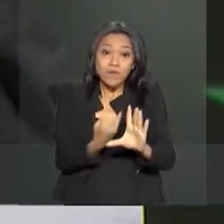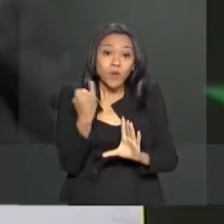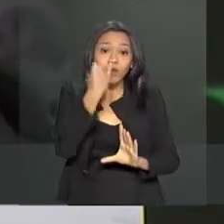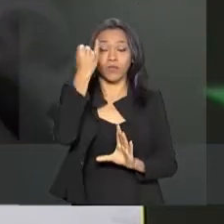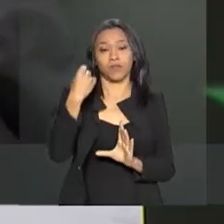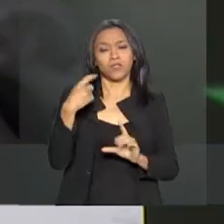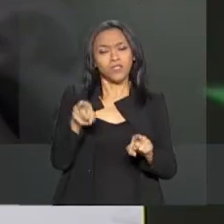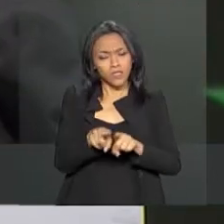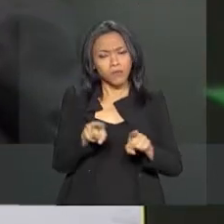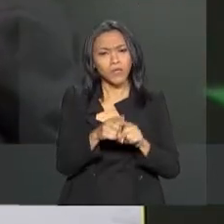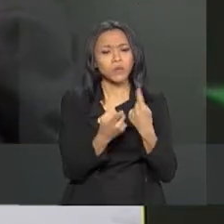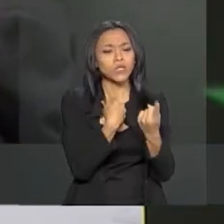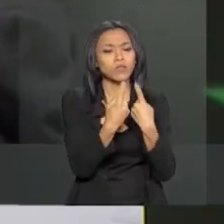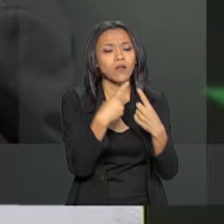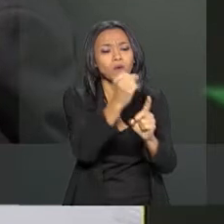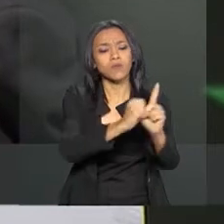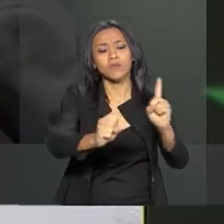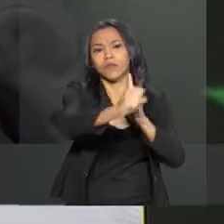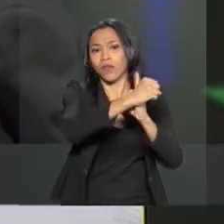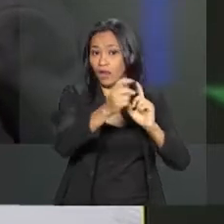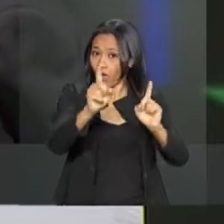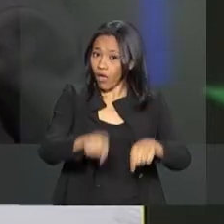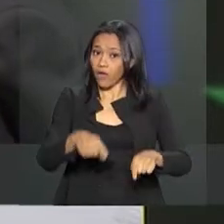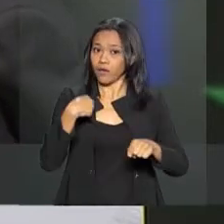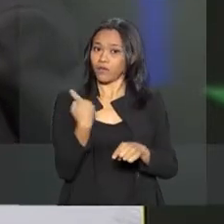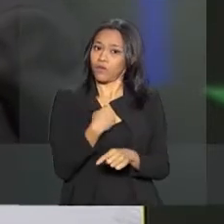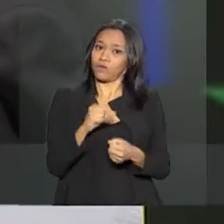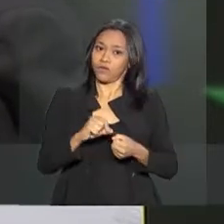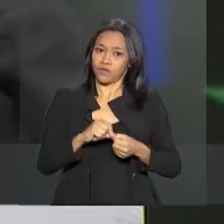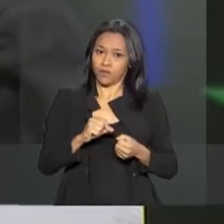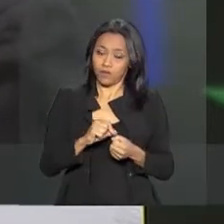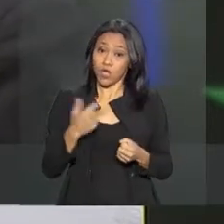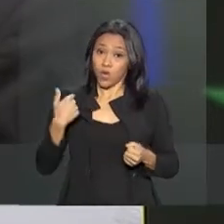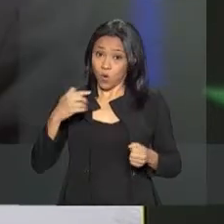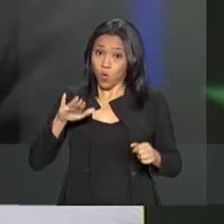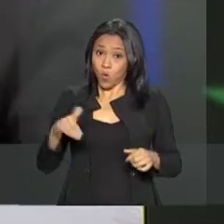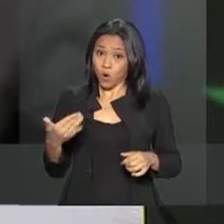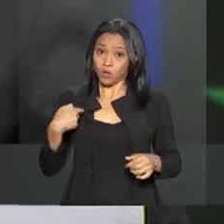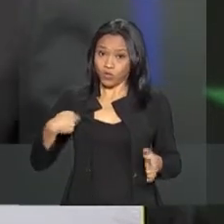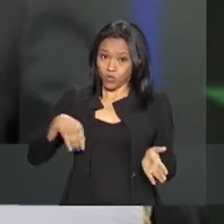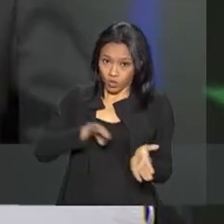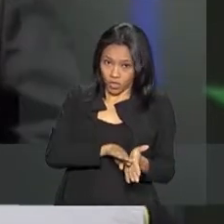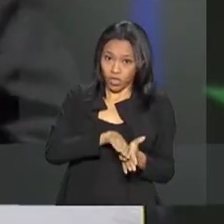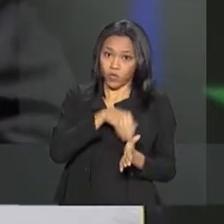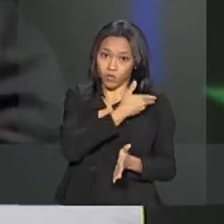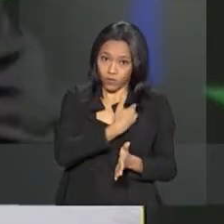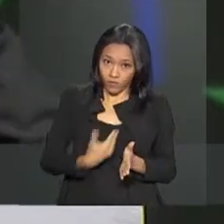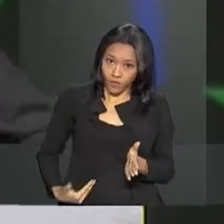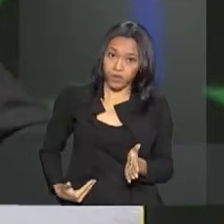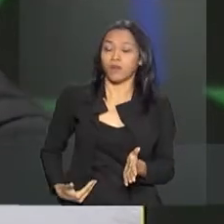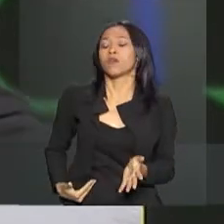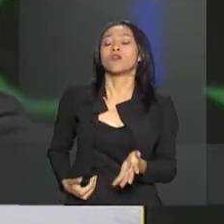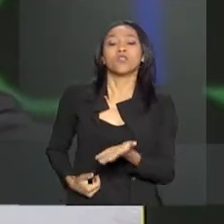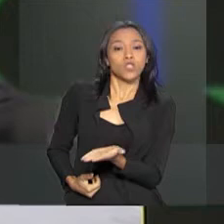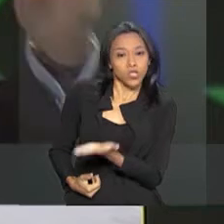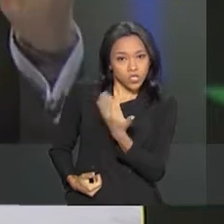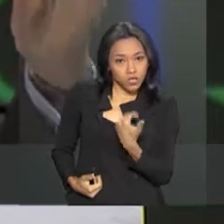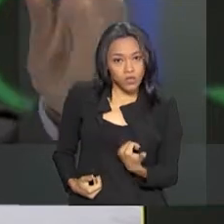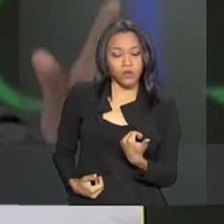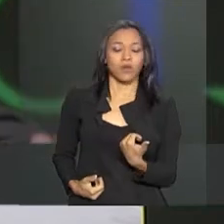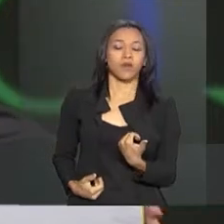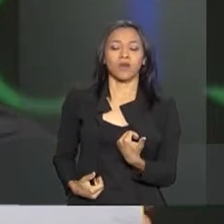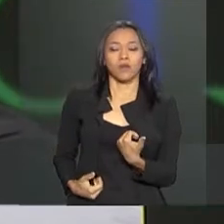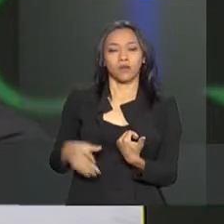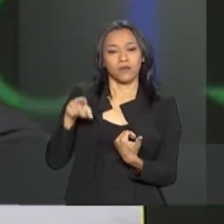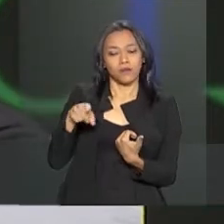a sociedade. Foi o que fizemos. Logo que cheguei, trouxe o Congresso para o interior